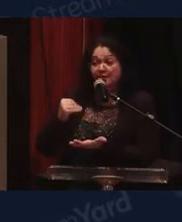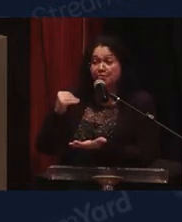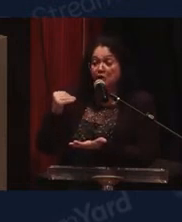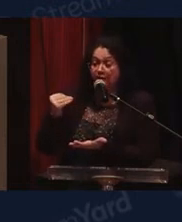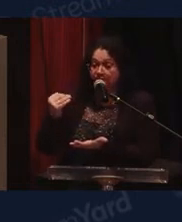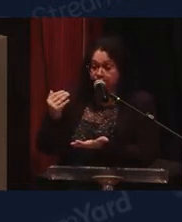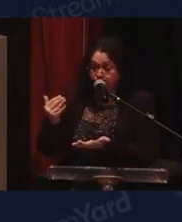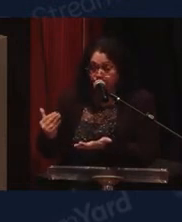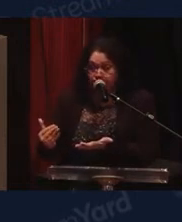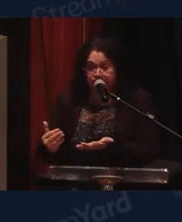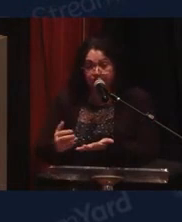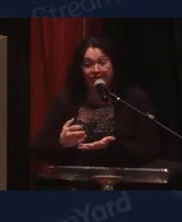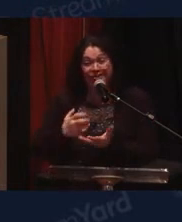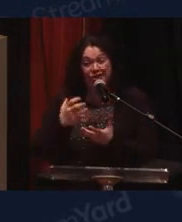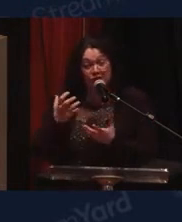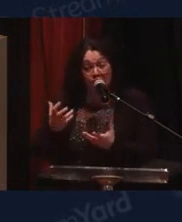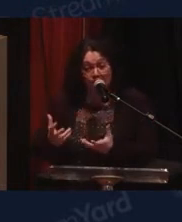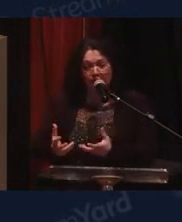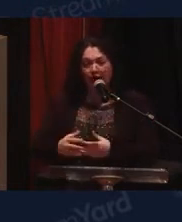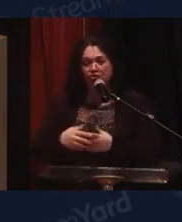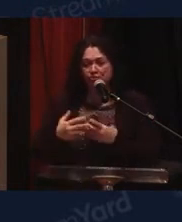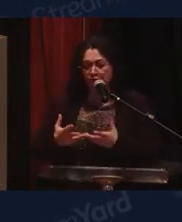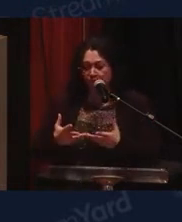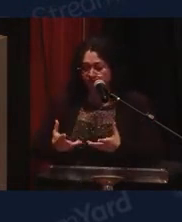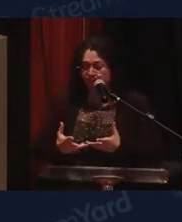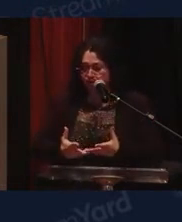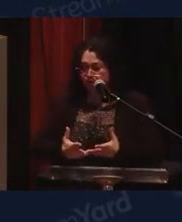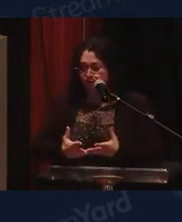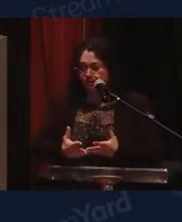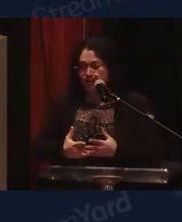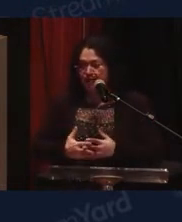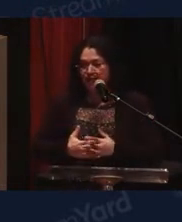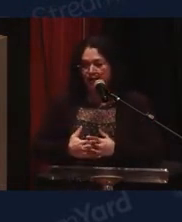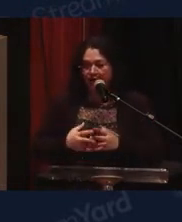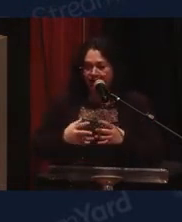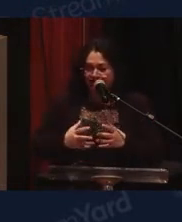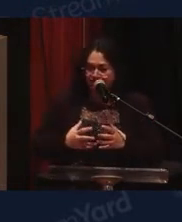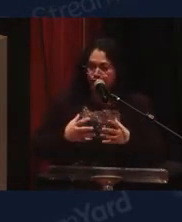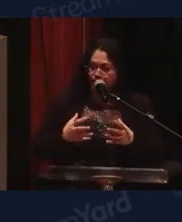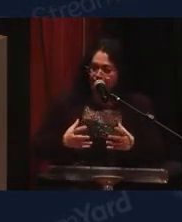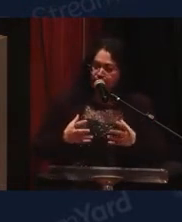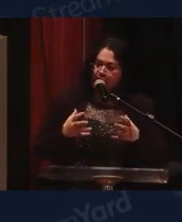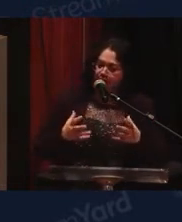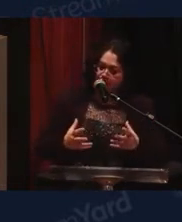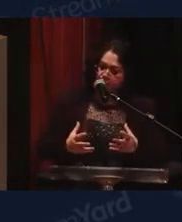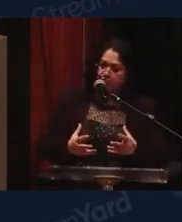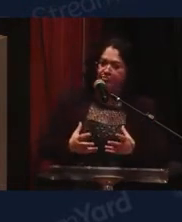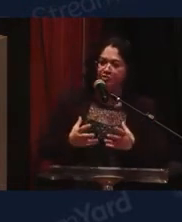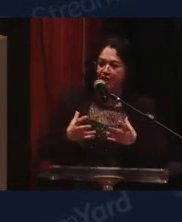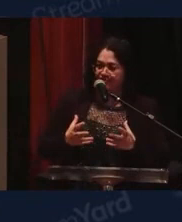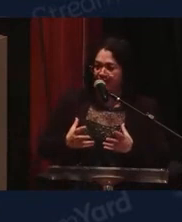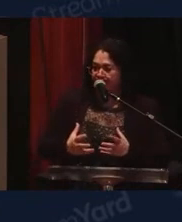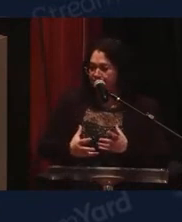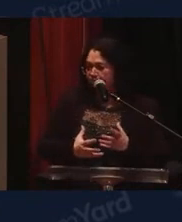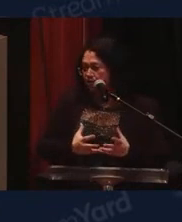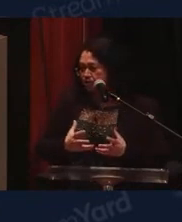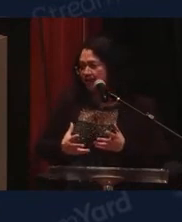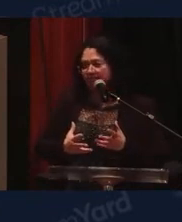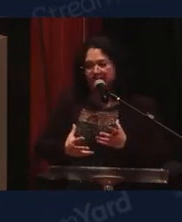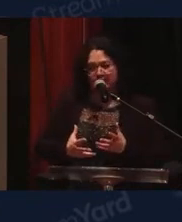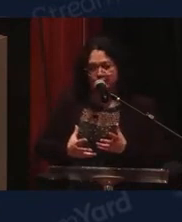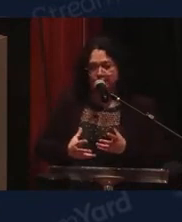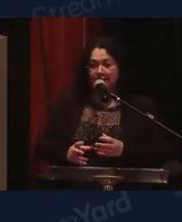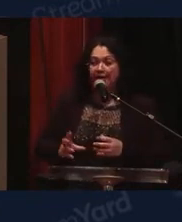fazer as melhores escolhas, de encontrar os melhores caminhos. Então, é esse modelo de eixo de avaliação que